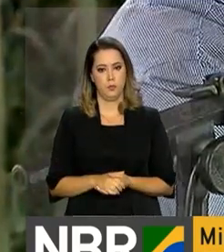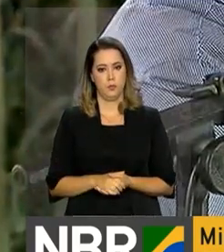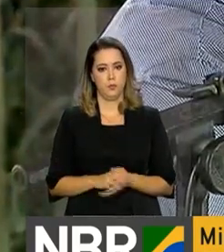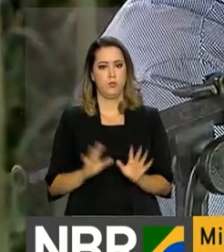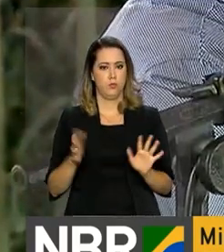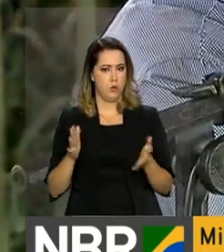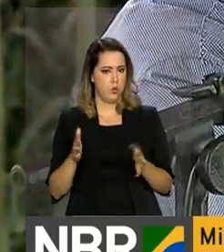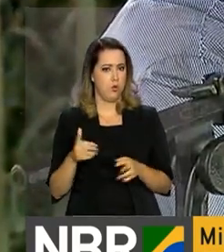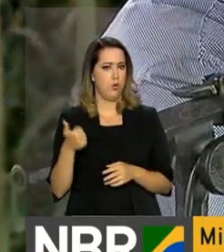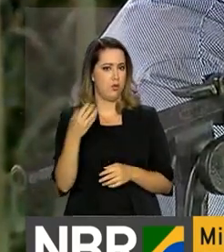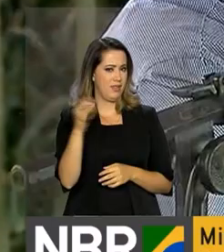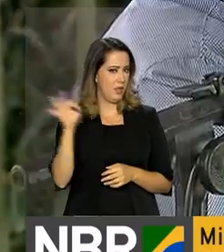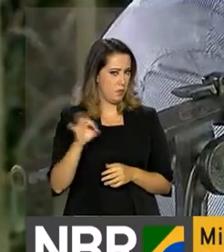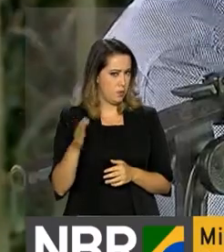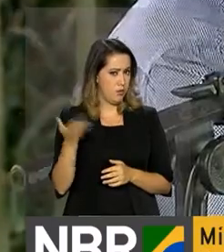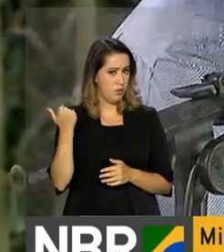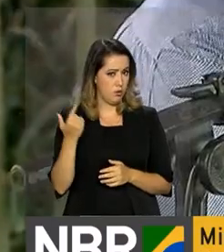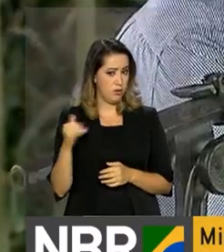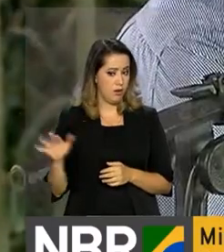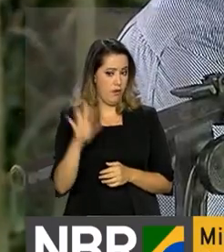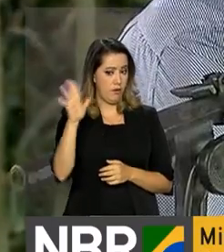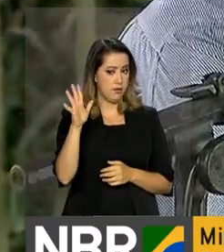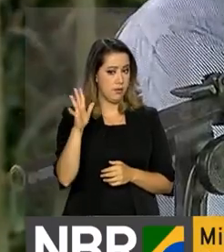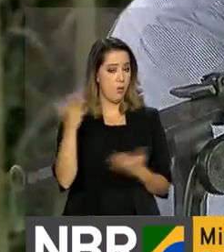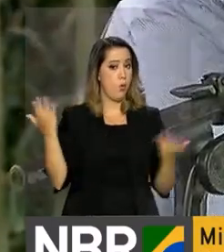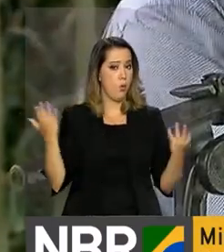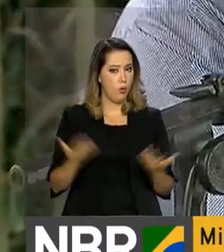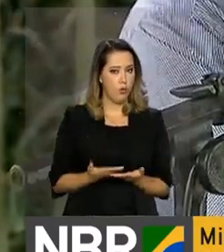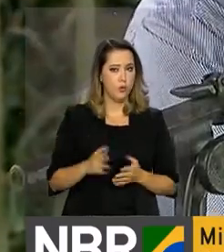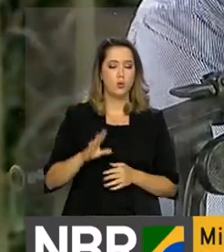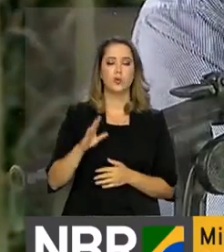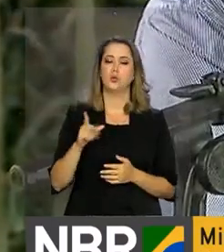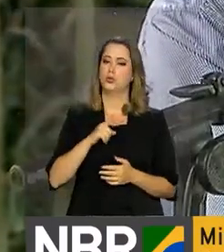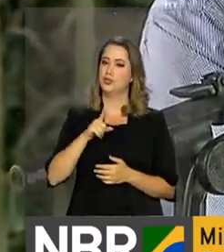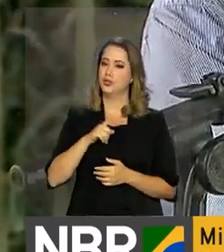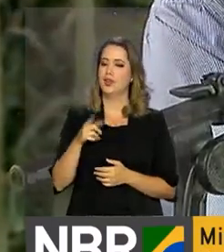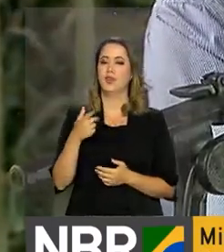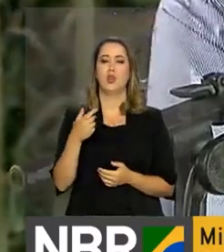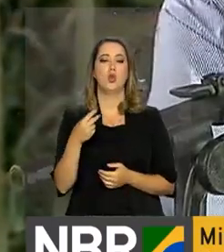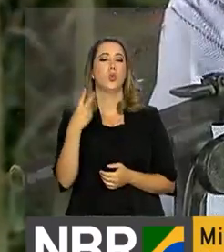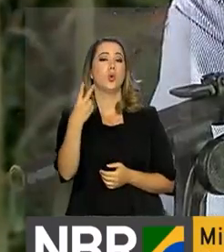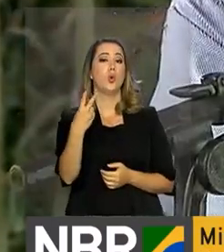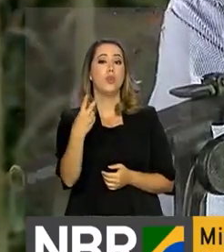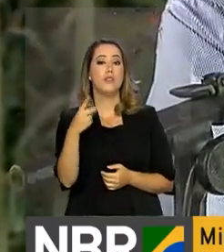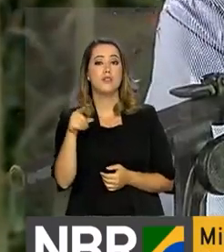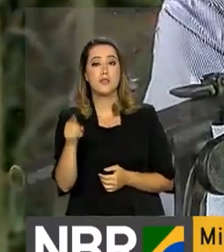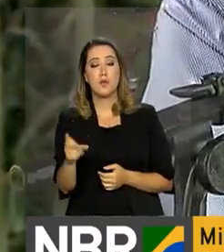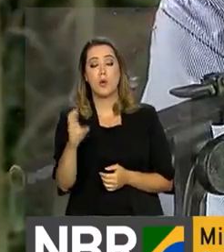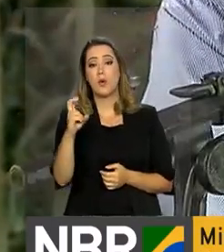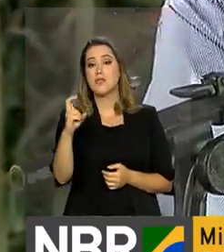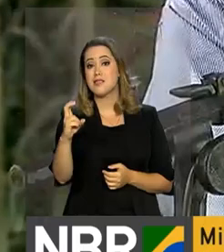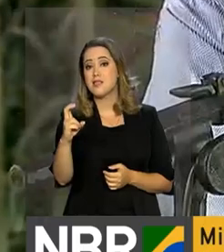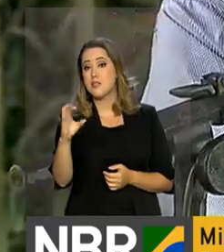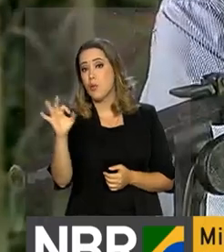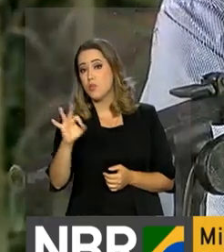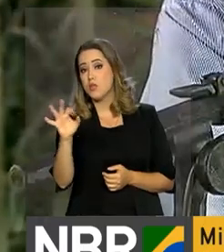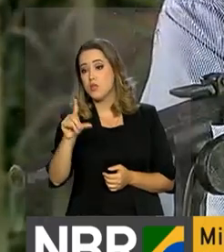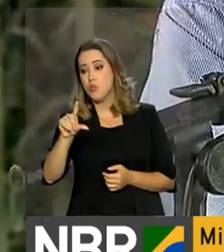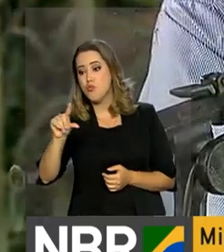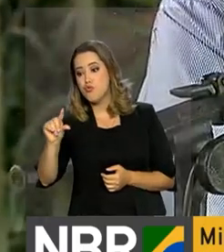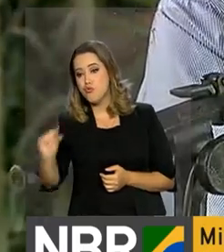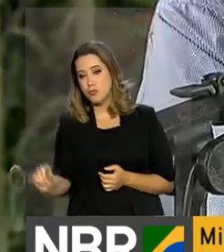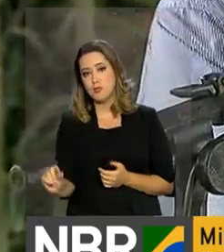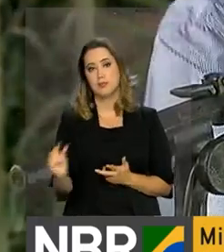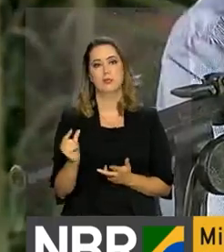Inflação em torno de 10%. Hoje, precisamente hoje, estamos a 2,5%. E nesse período